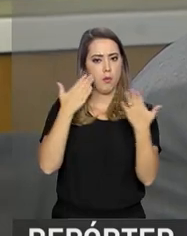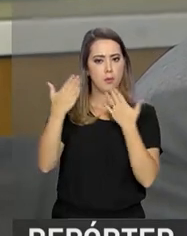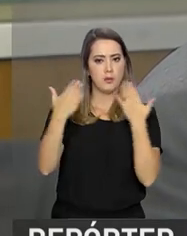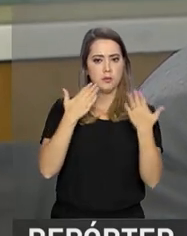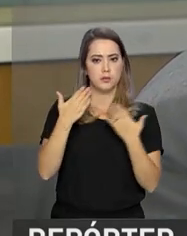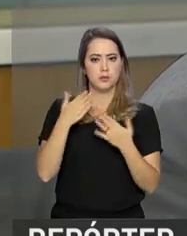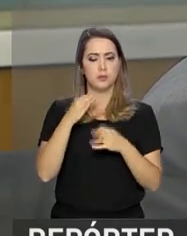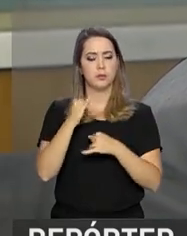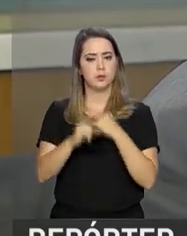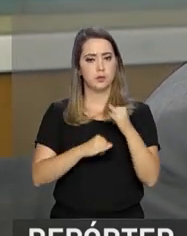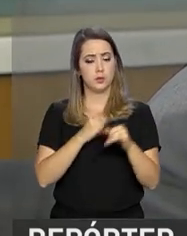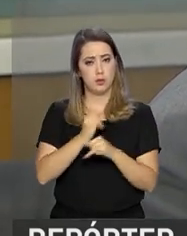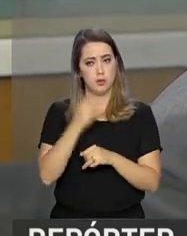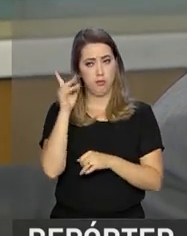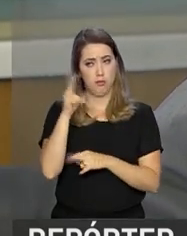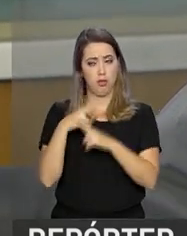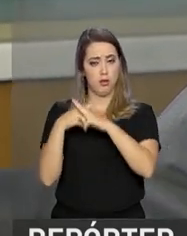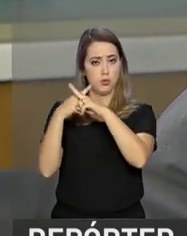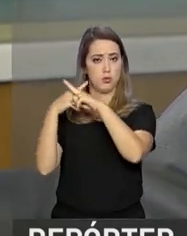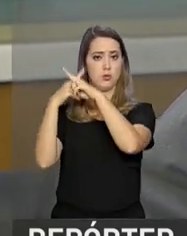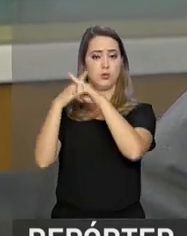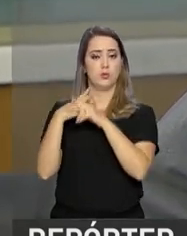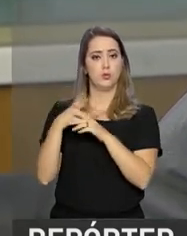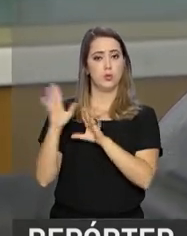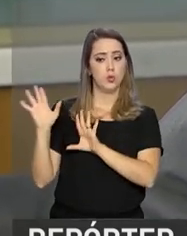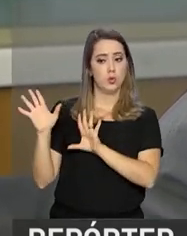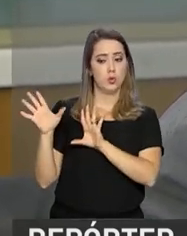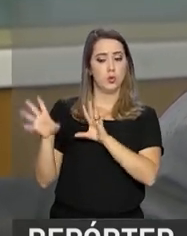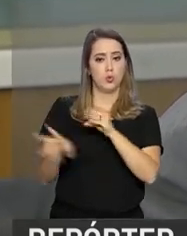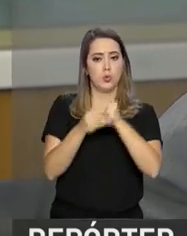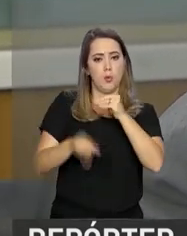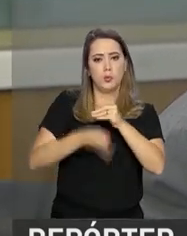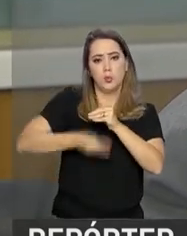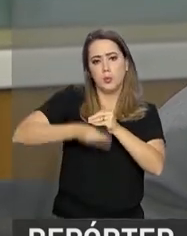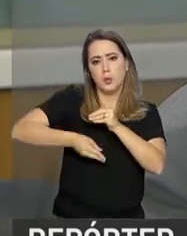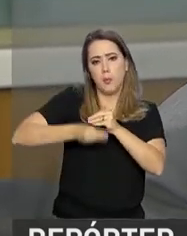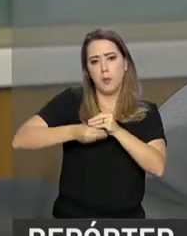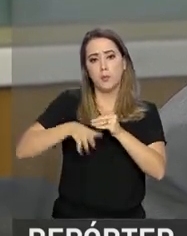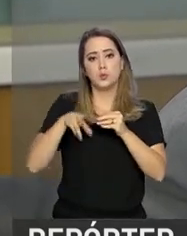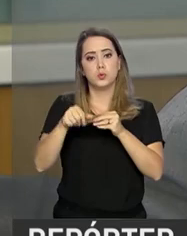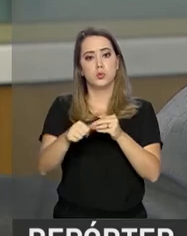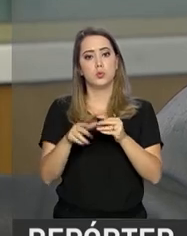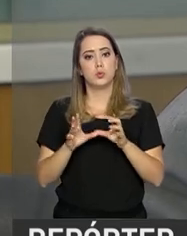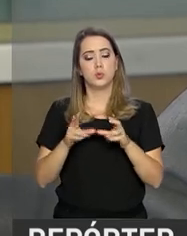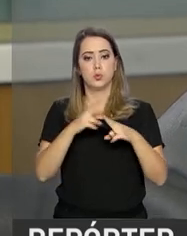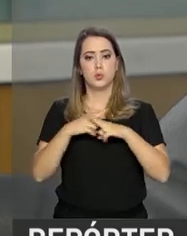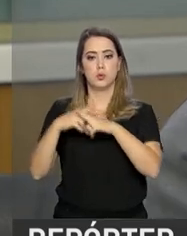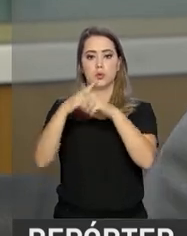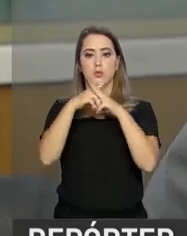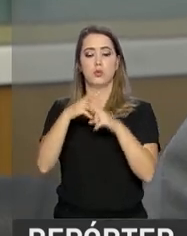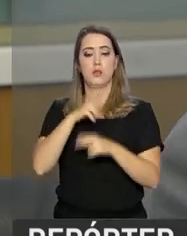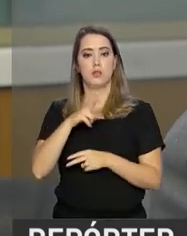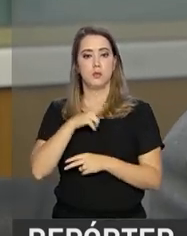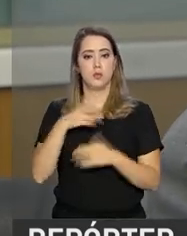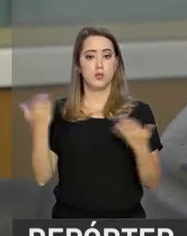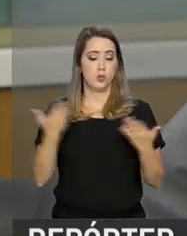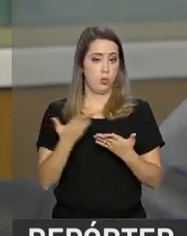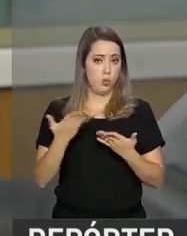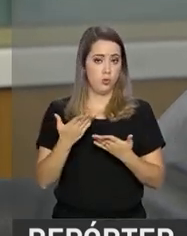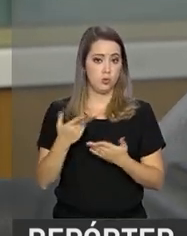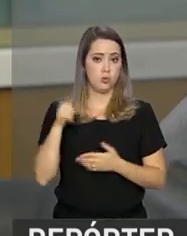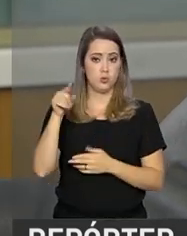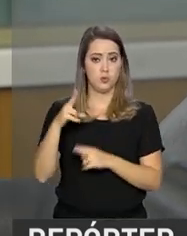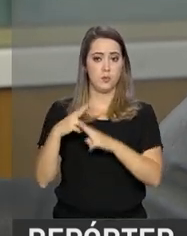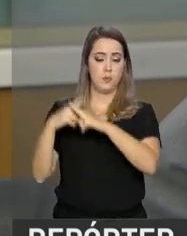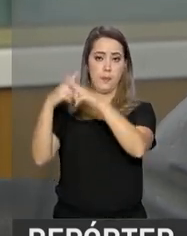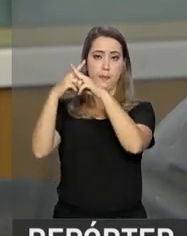capacidade do satélite somando a capacidade todos os satélites da iniciativa privada que agem no brasil hoje a